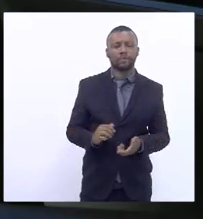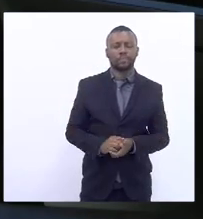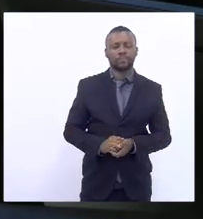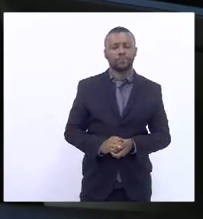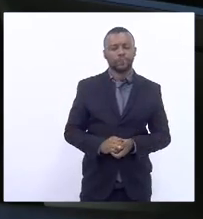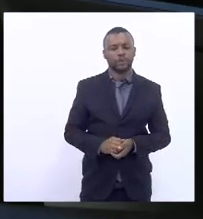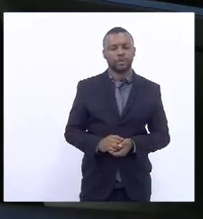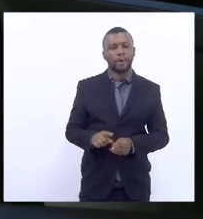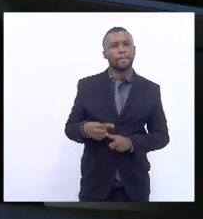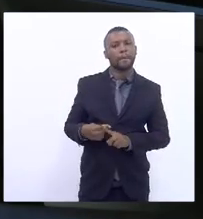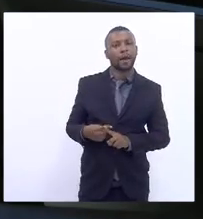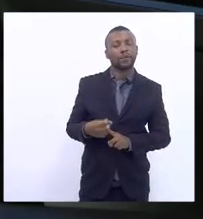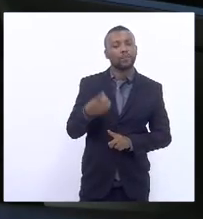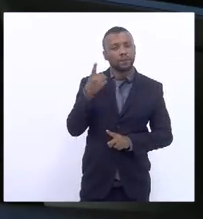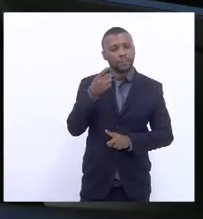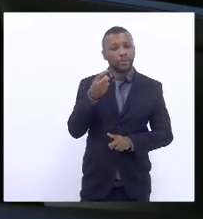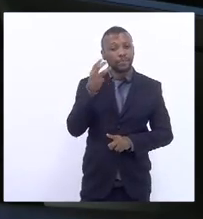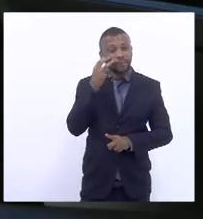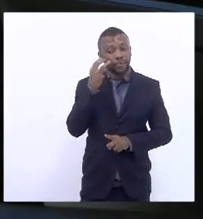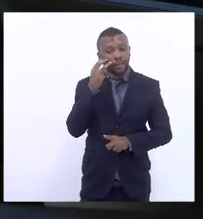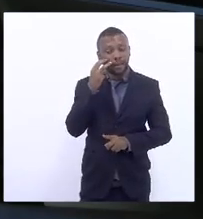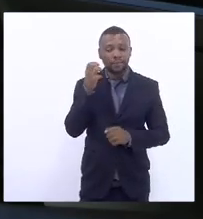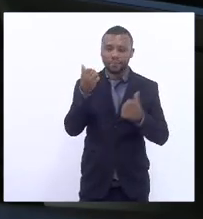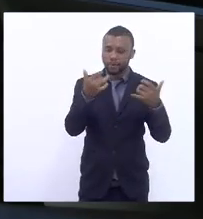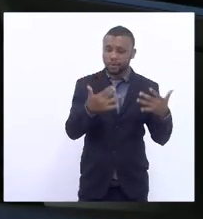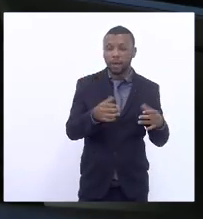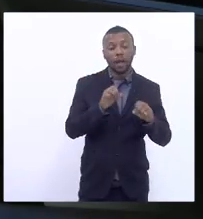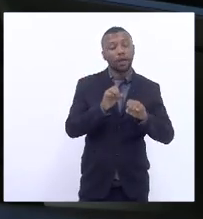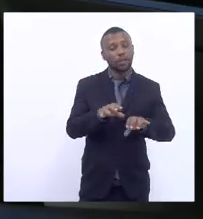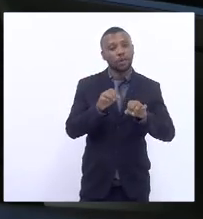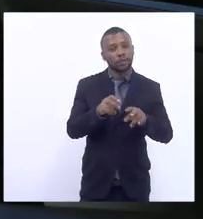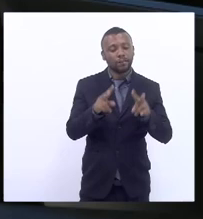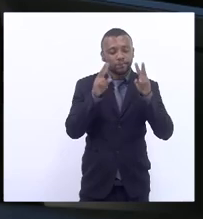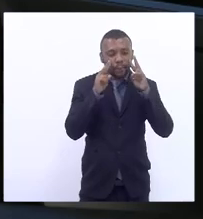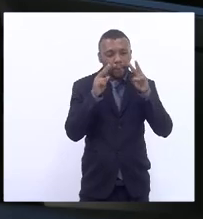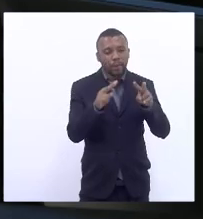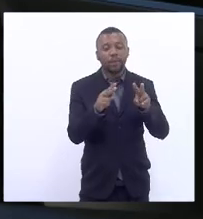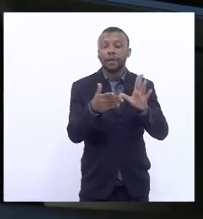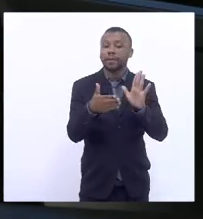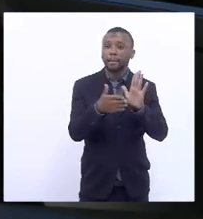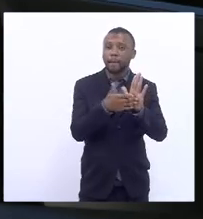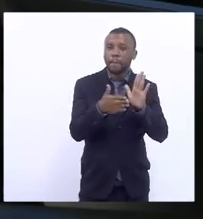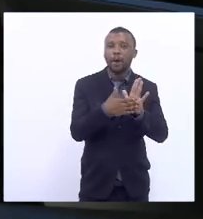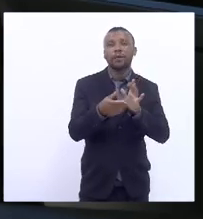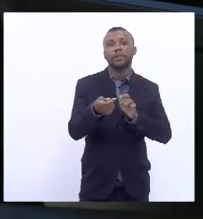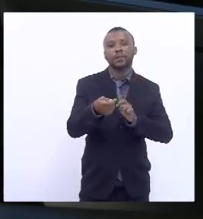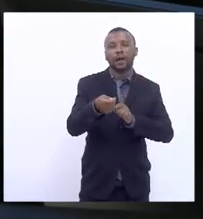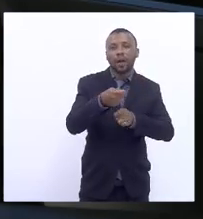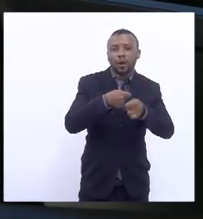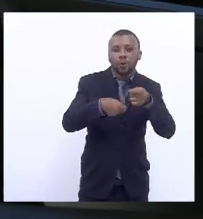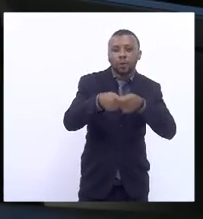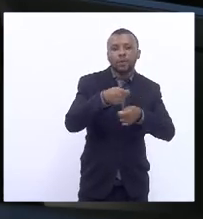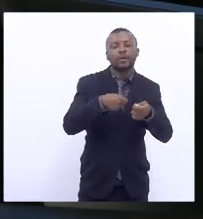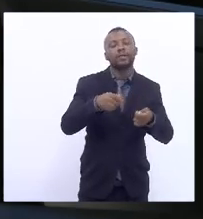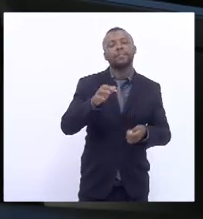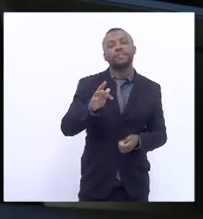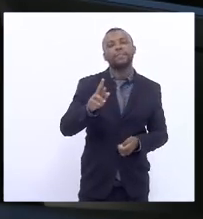Valdec colocou também, educação na perspectiva da proposta de economia de Francisco e de